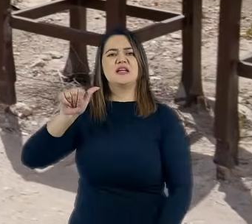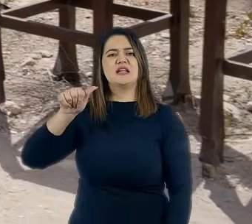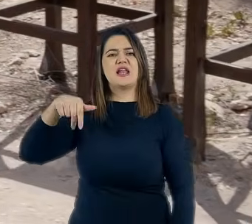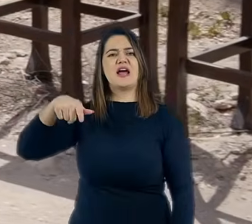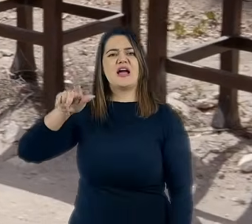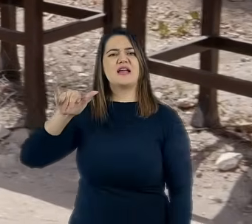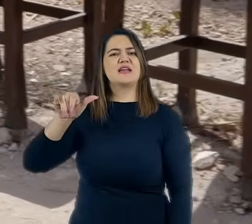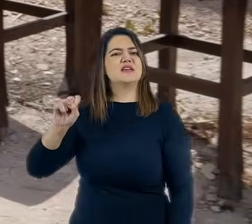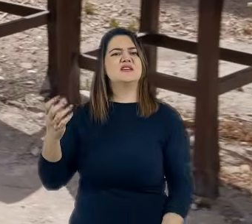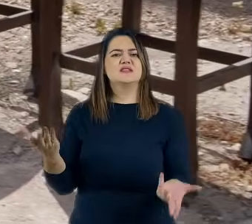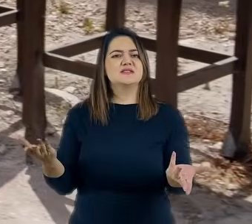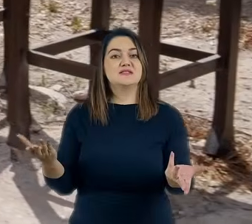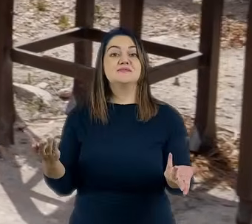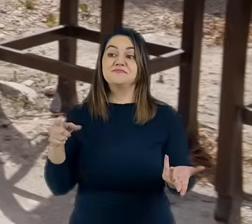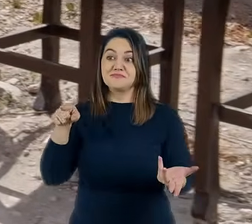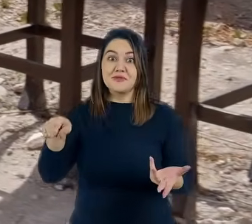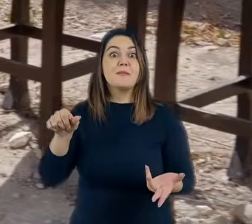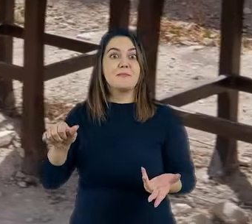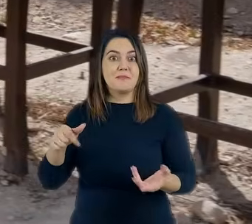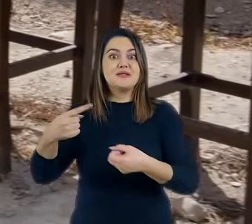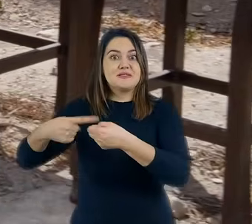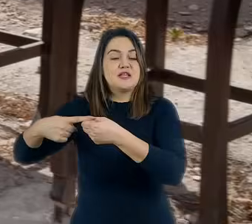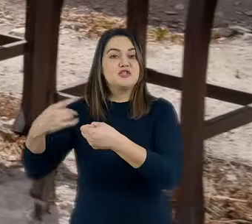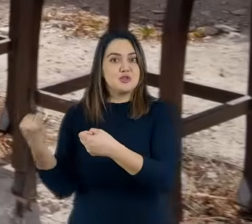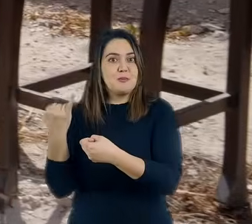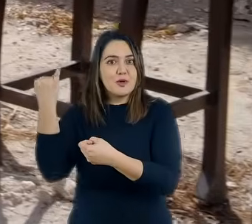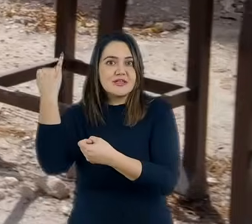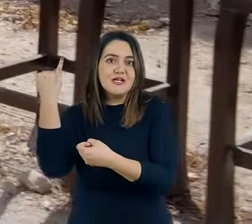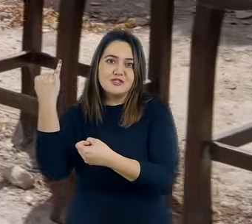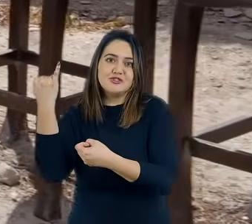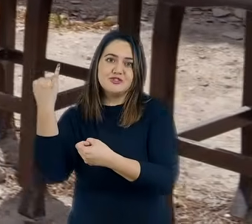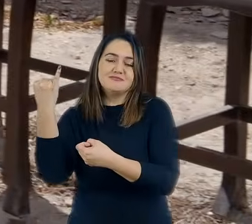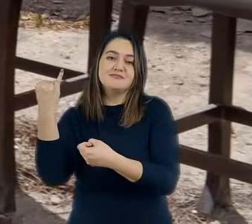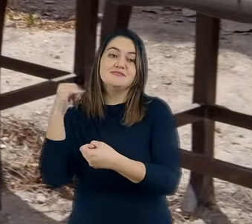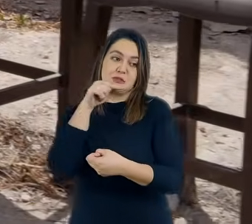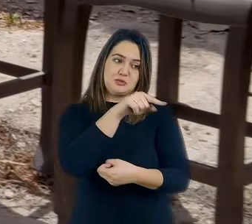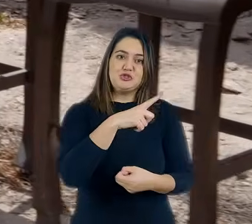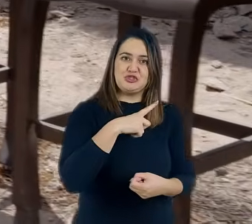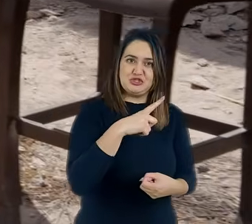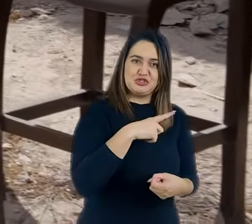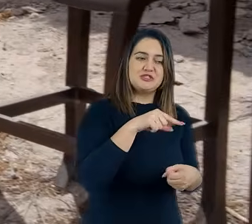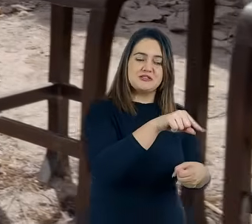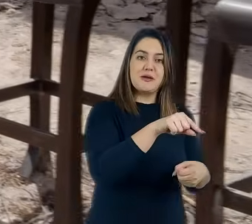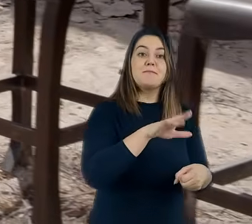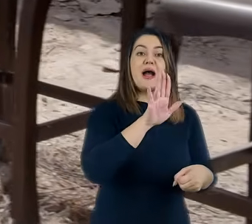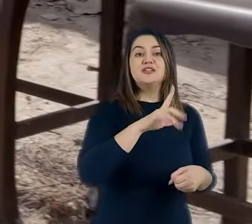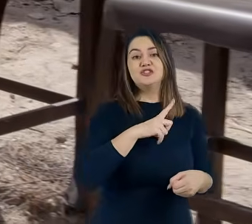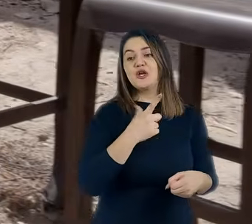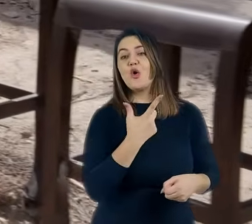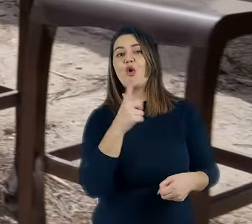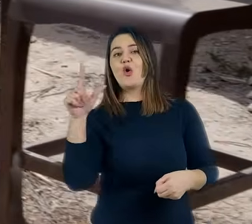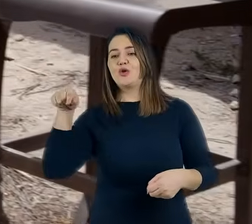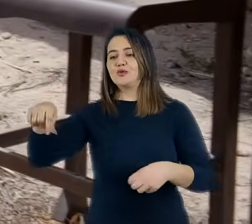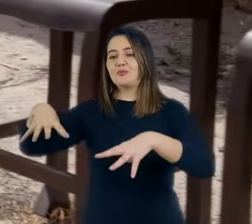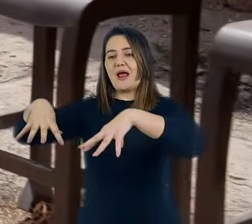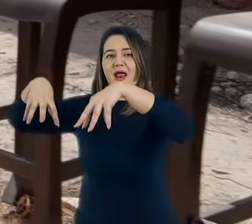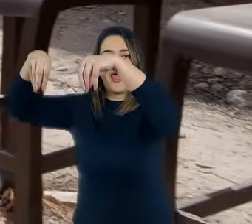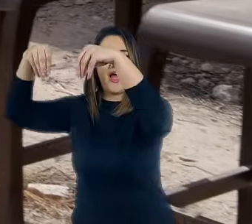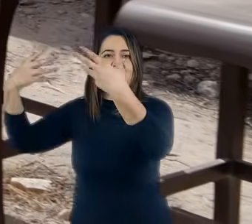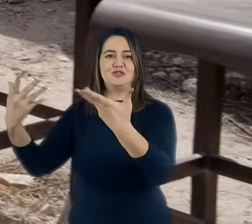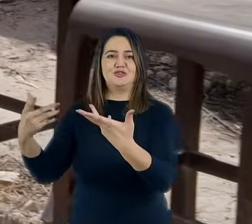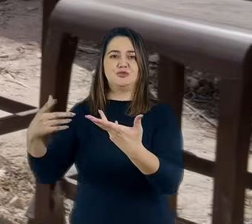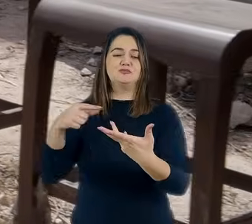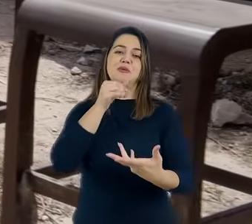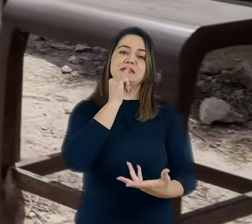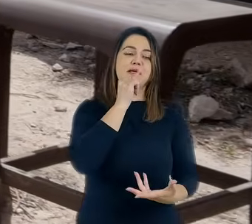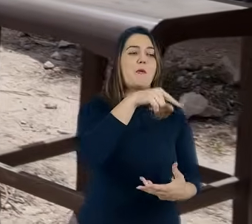falando, mais importantes do território de Judá. Então o rei até fazia parte da sua ostentação, um palácio de